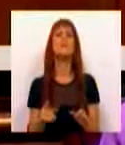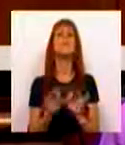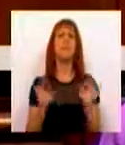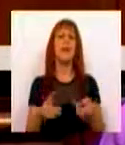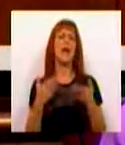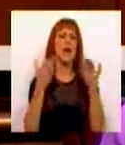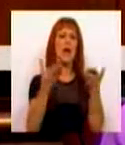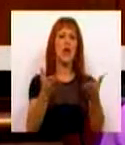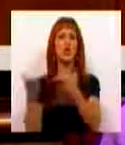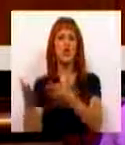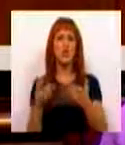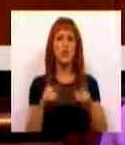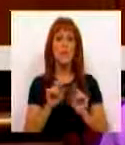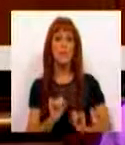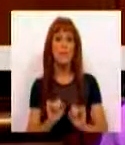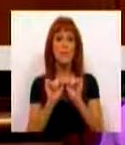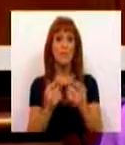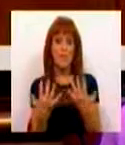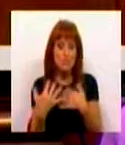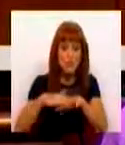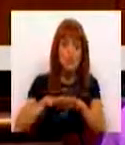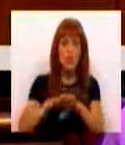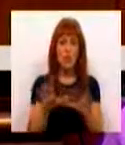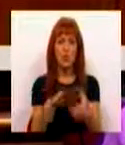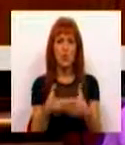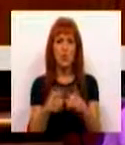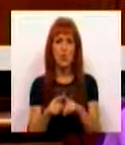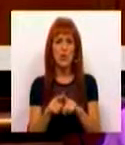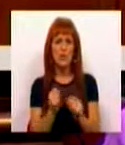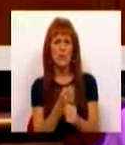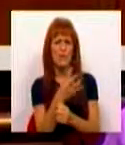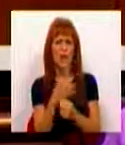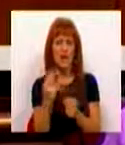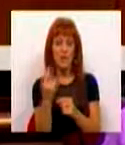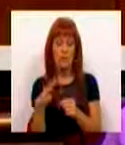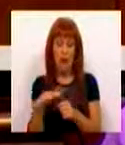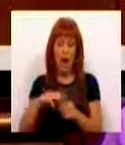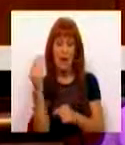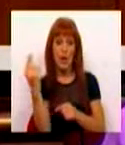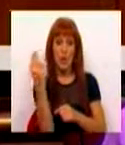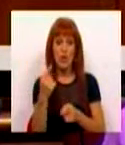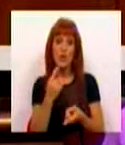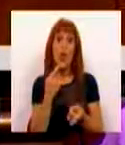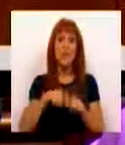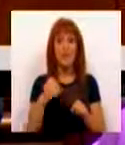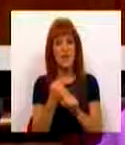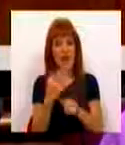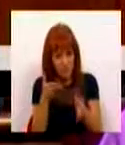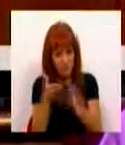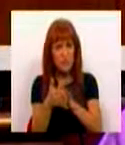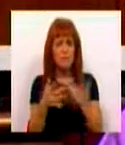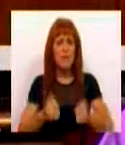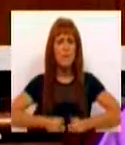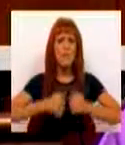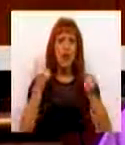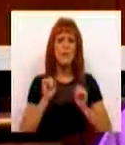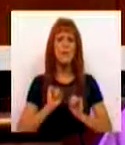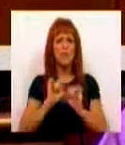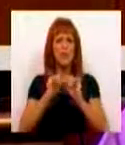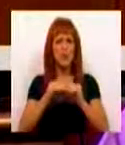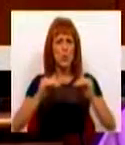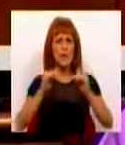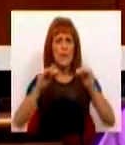a contribuir para a sua inserção na comunidade no conjunto da União, regressar à atividade e melhorar os